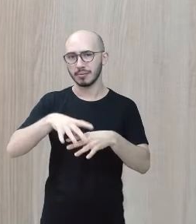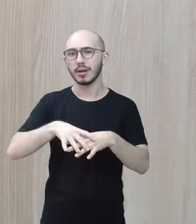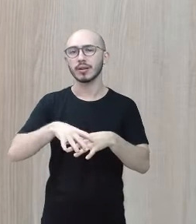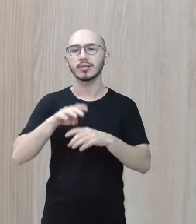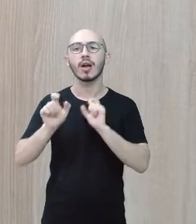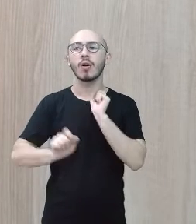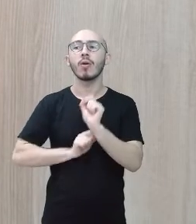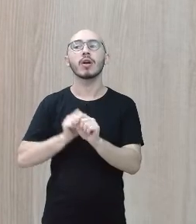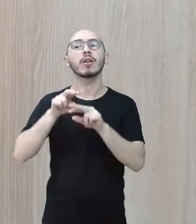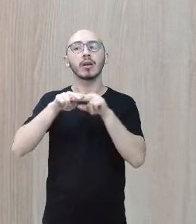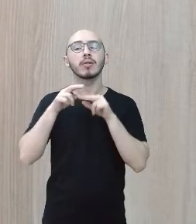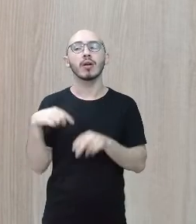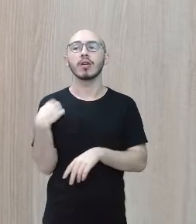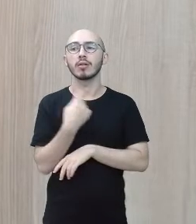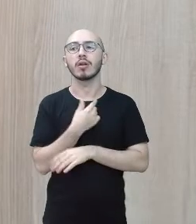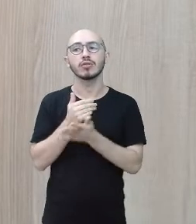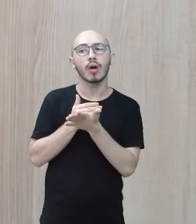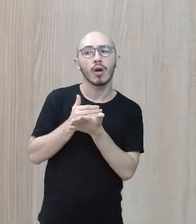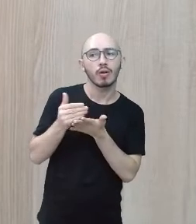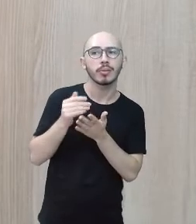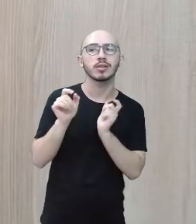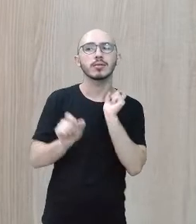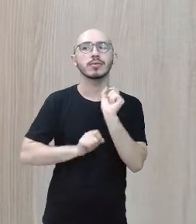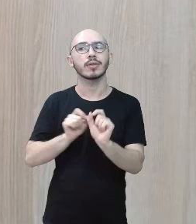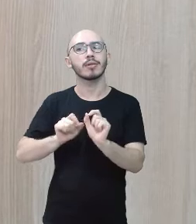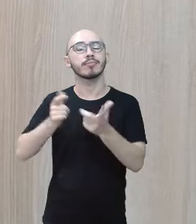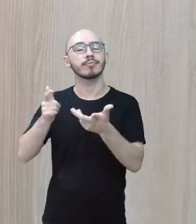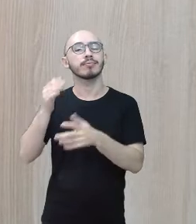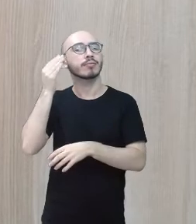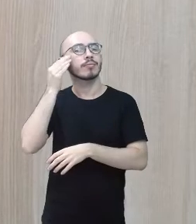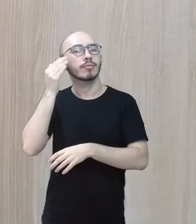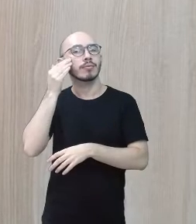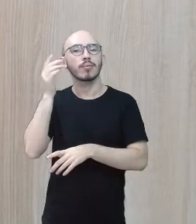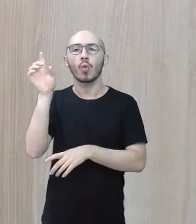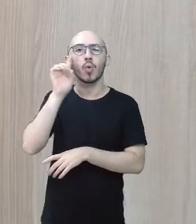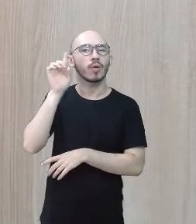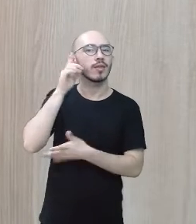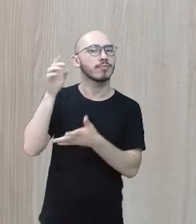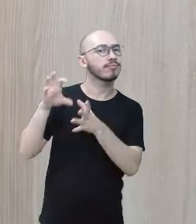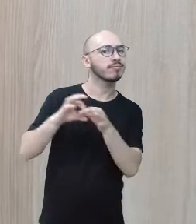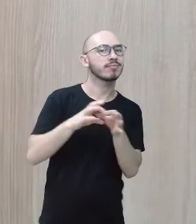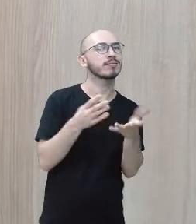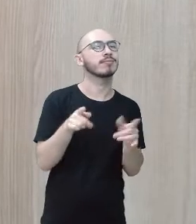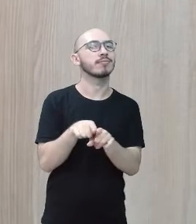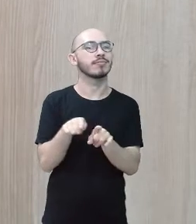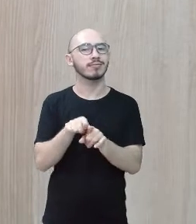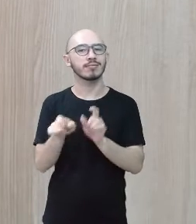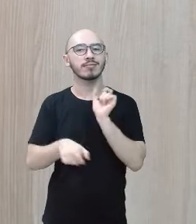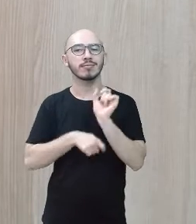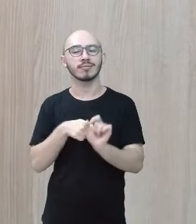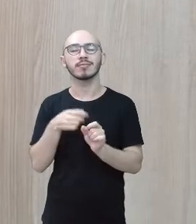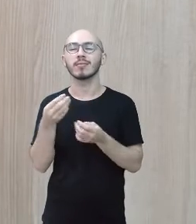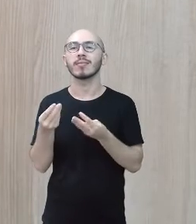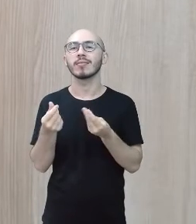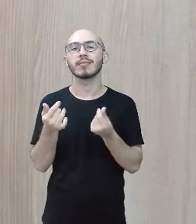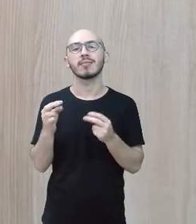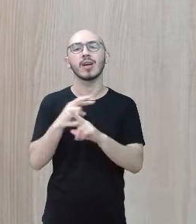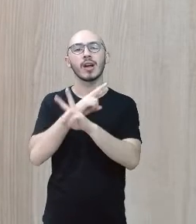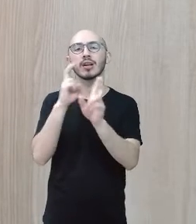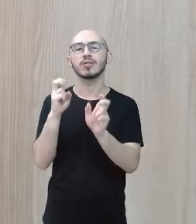porque a gente começa a vislumbrar muito mais algo do nosso dia a dia não tanto atrelado àquelas questões